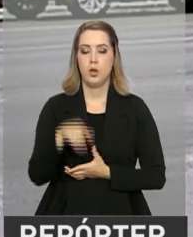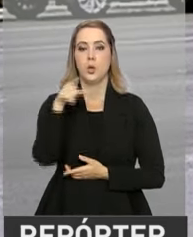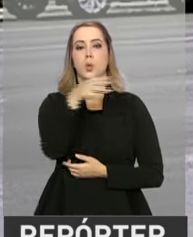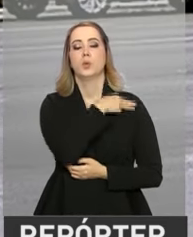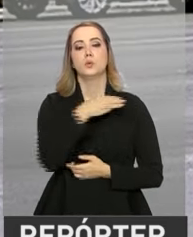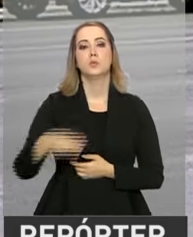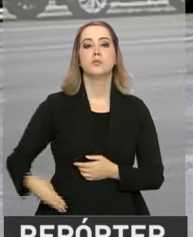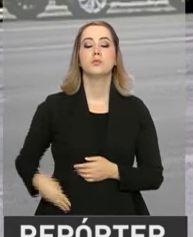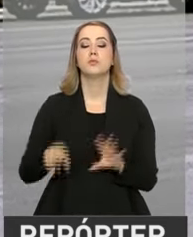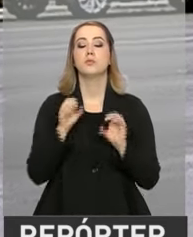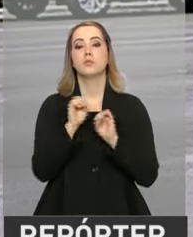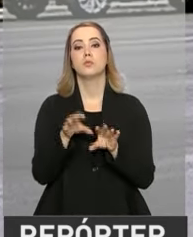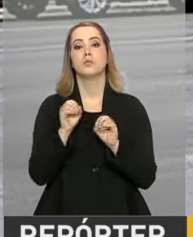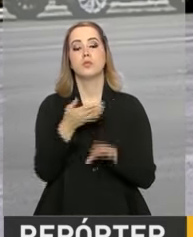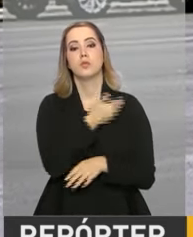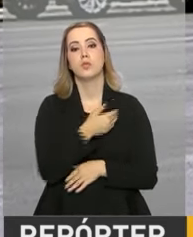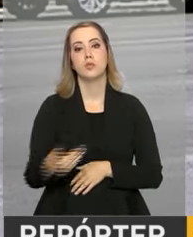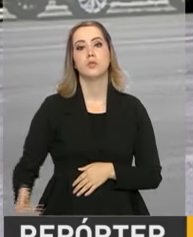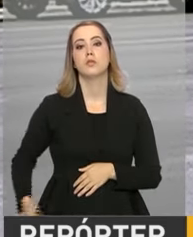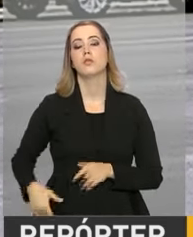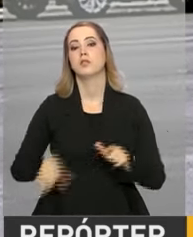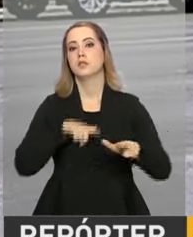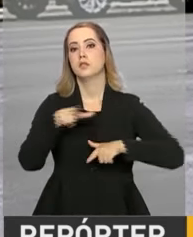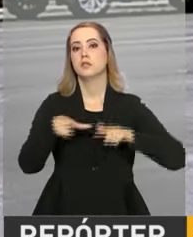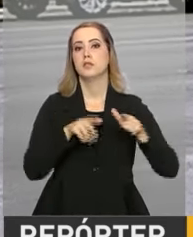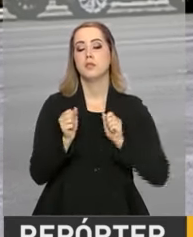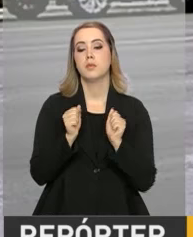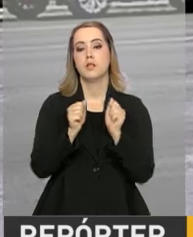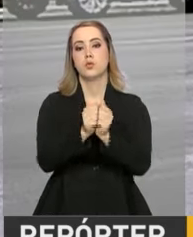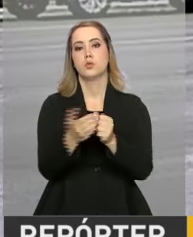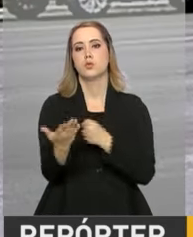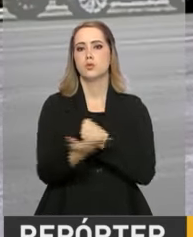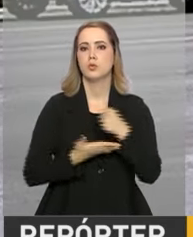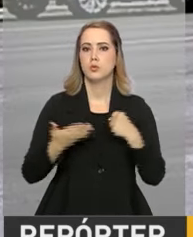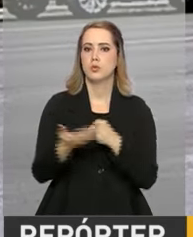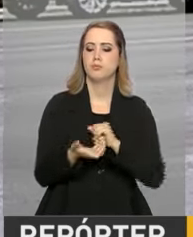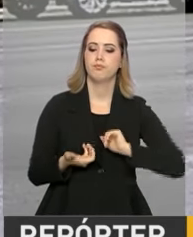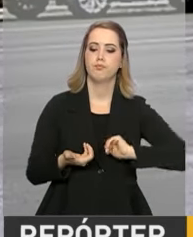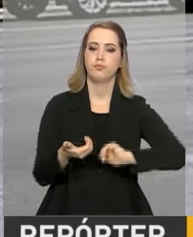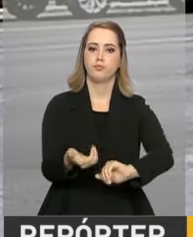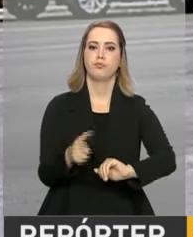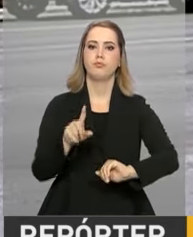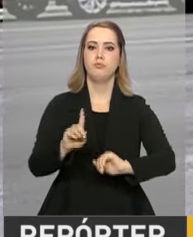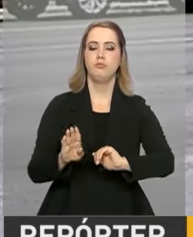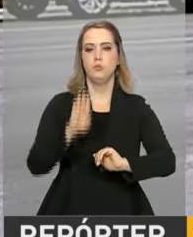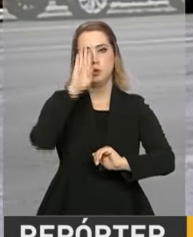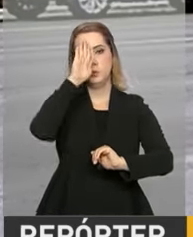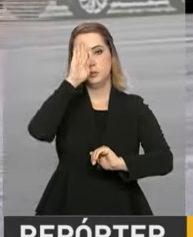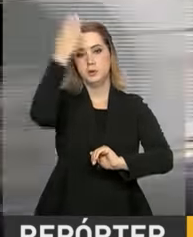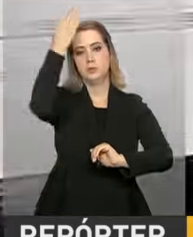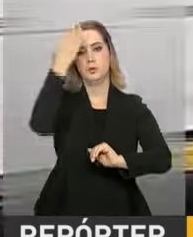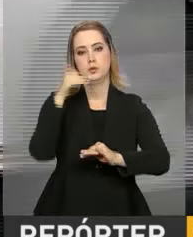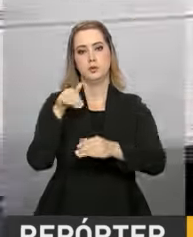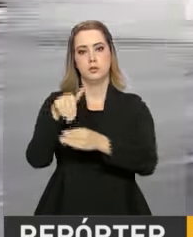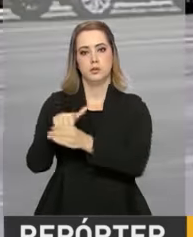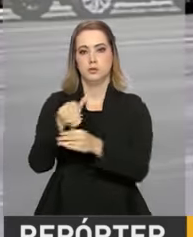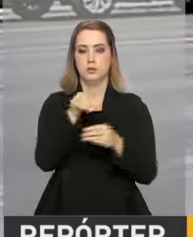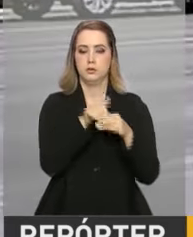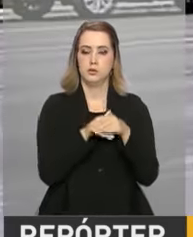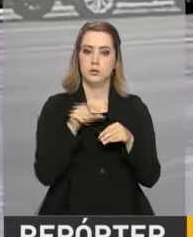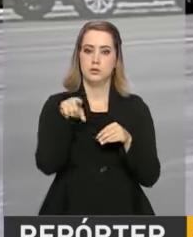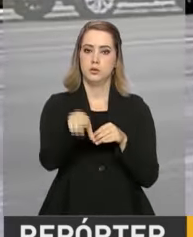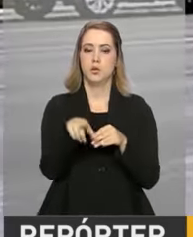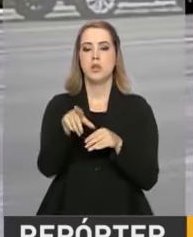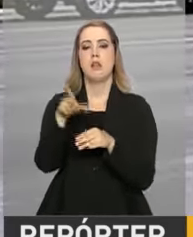Mendonça Filho, o governo vai trabalhar junto à sua base no Congresso Nacional para priorizar a votação de um projeto de